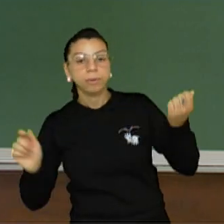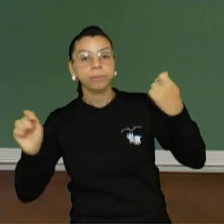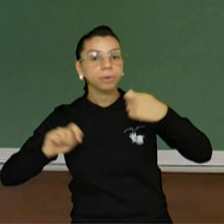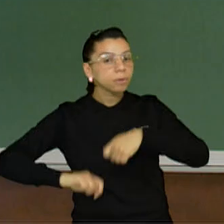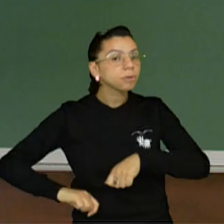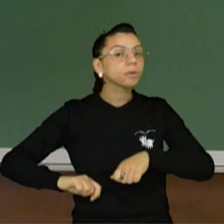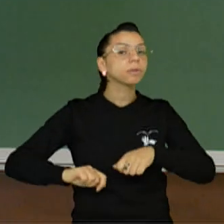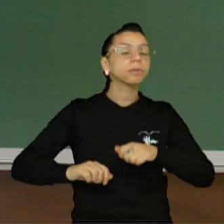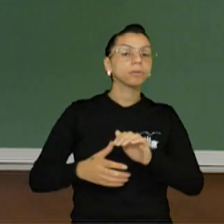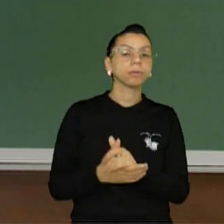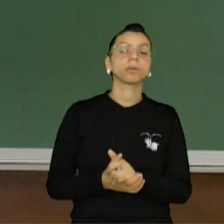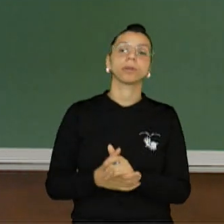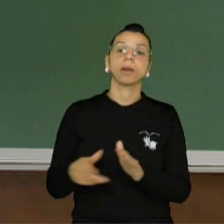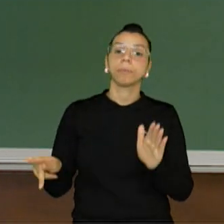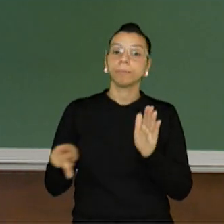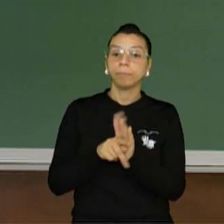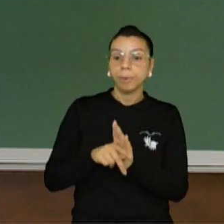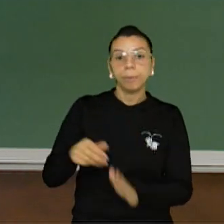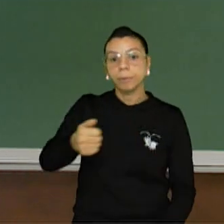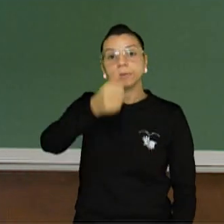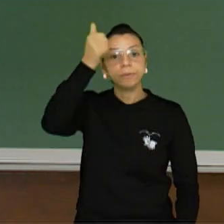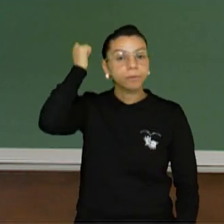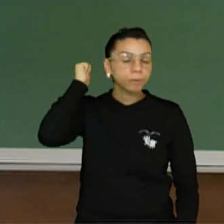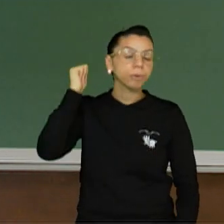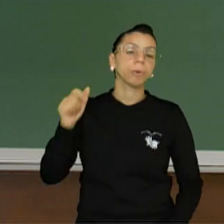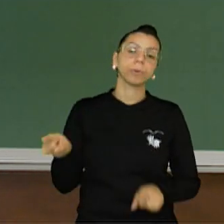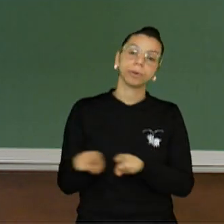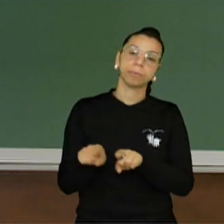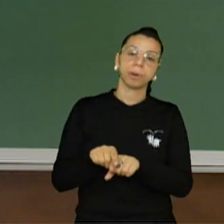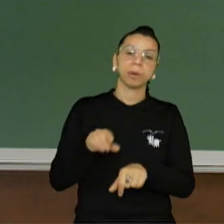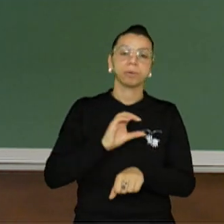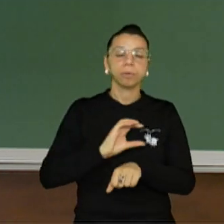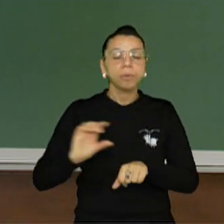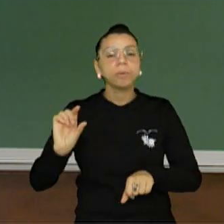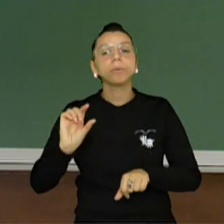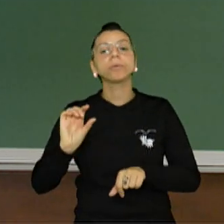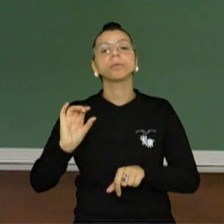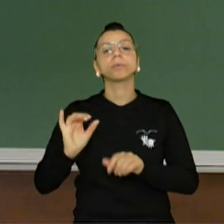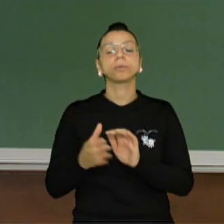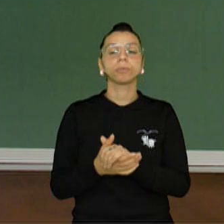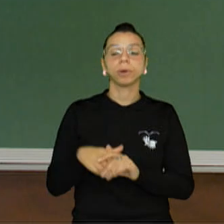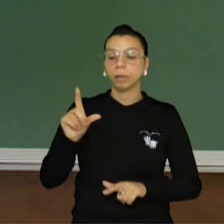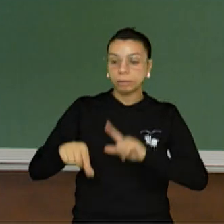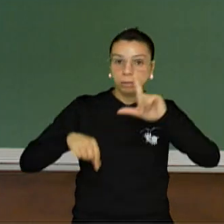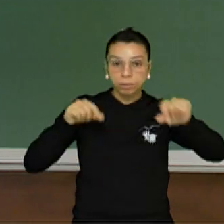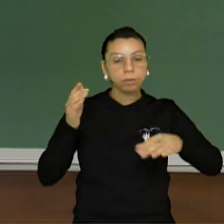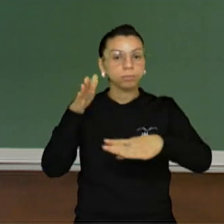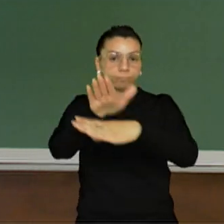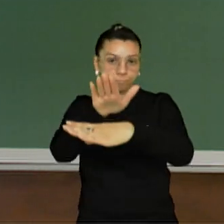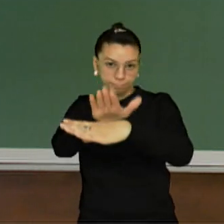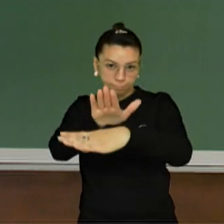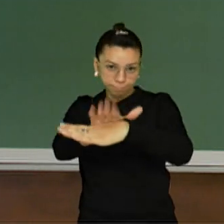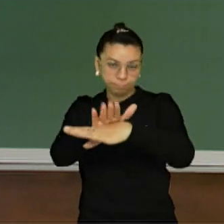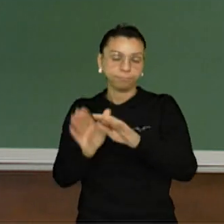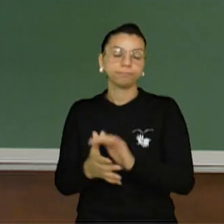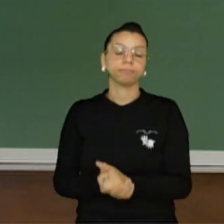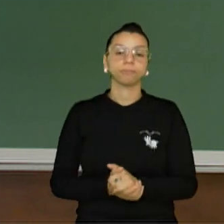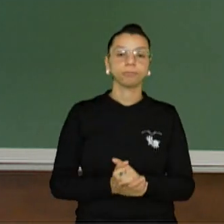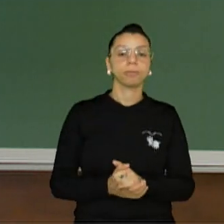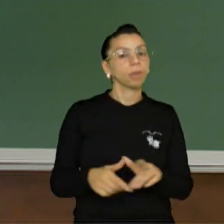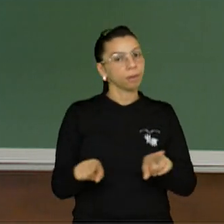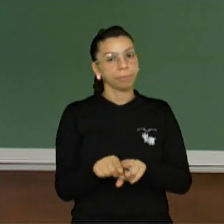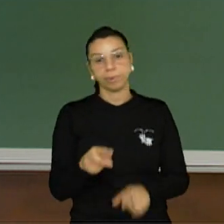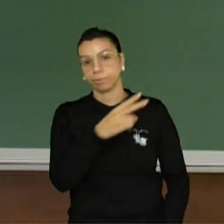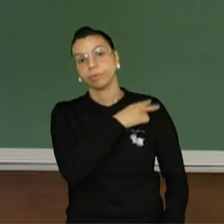são exercícios pré-vestibular ou de vestibular, né? De cursinho. A professora escolhe aqui para estar ajudando vocês aí, mesmo no segundo